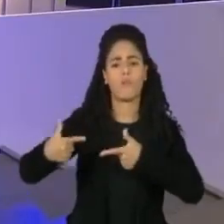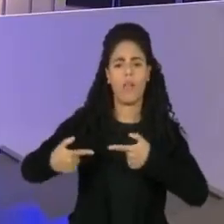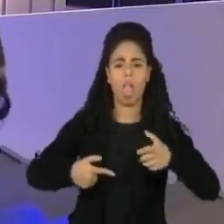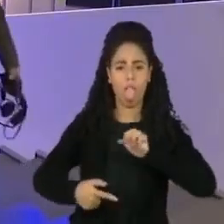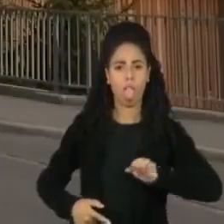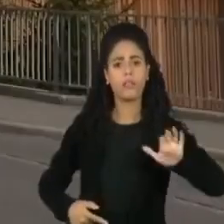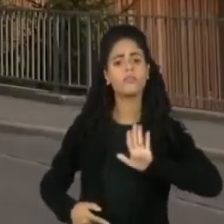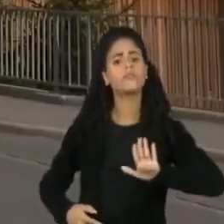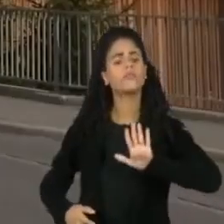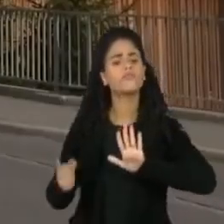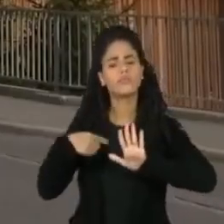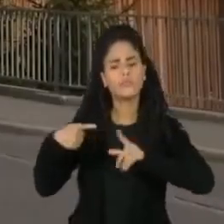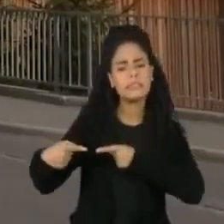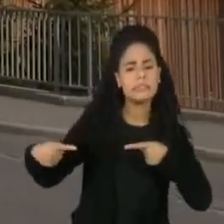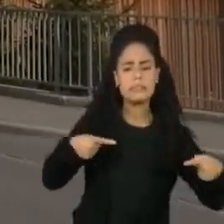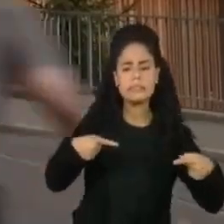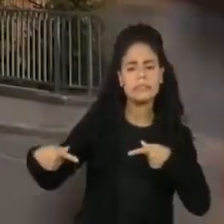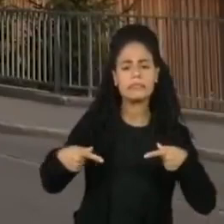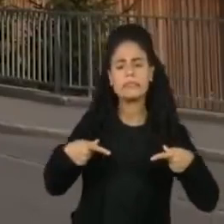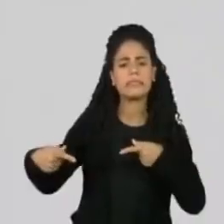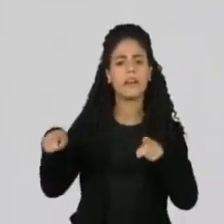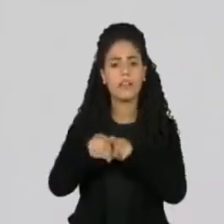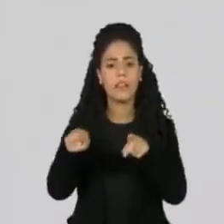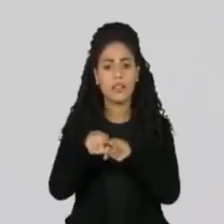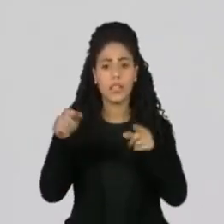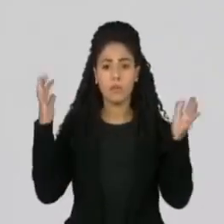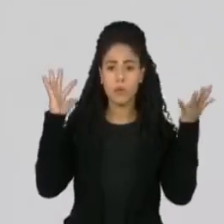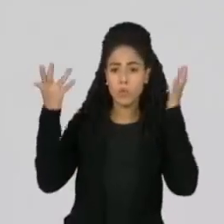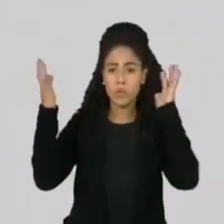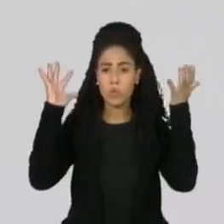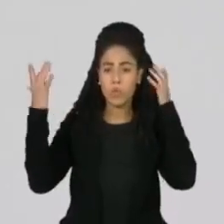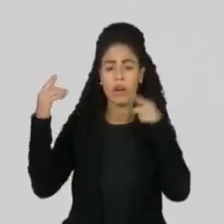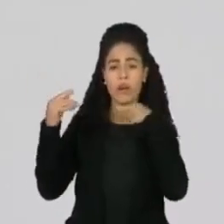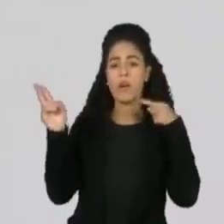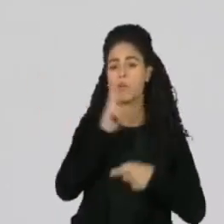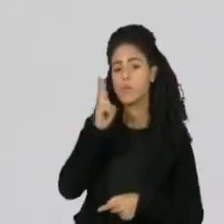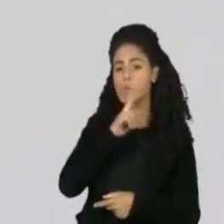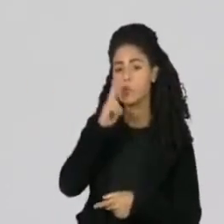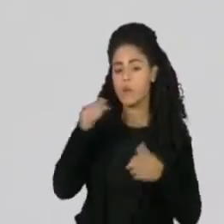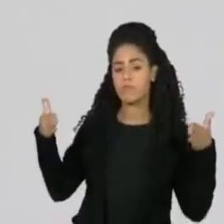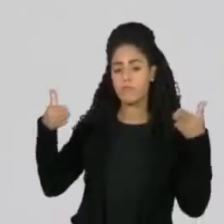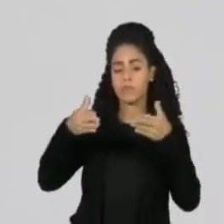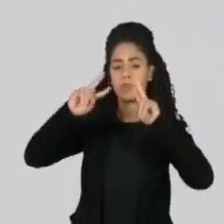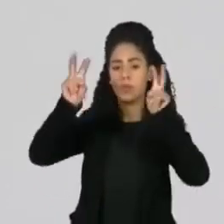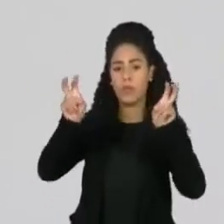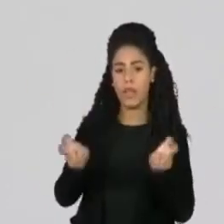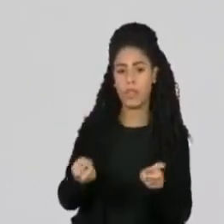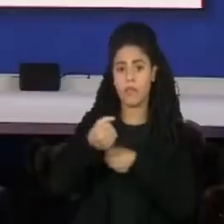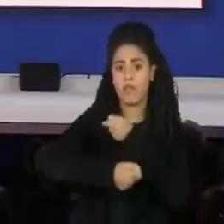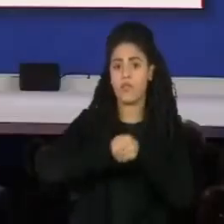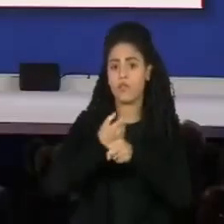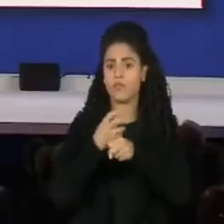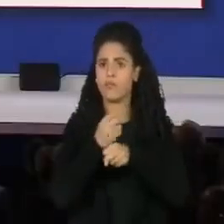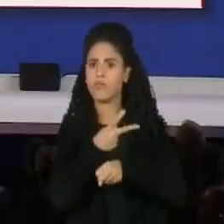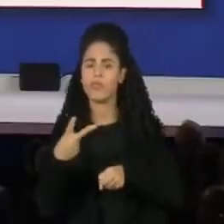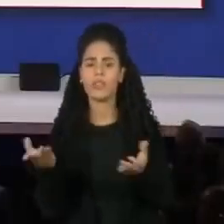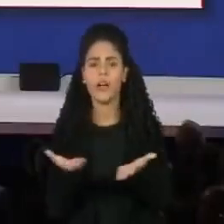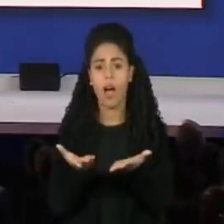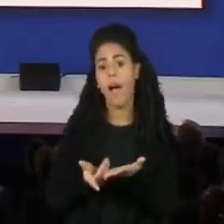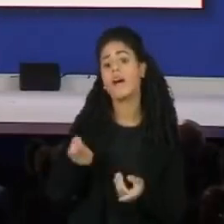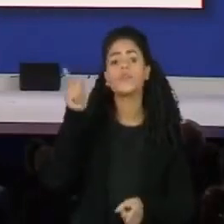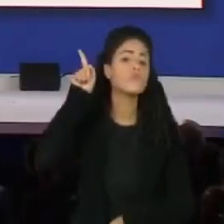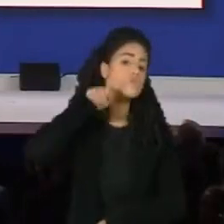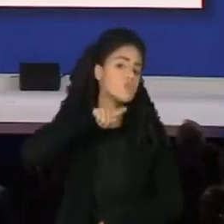fora dos debates. Além da pandemia e da emergência climática, a invasão da Ucrânia é um dos temas centrais de Davos 2022. O presidente